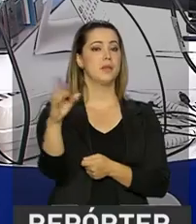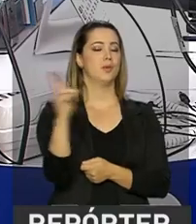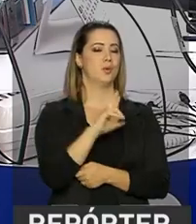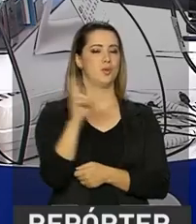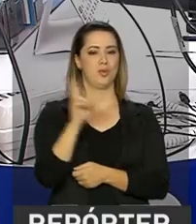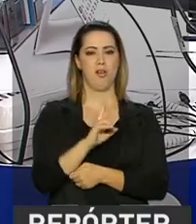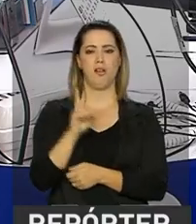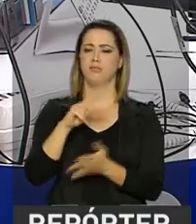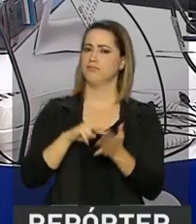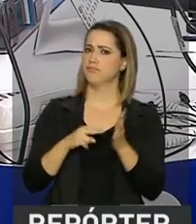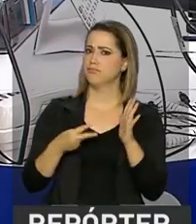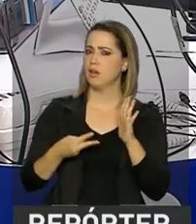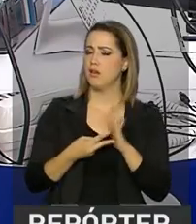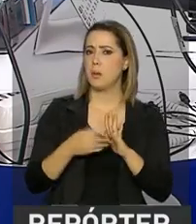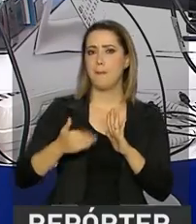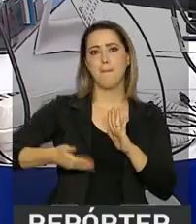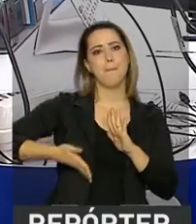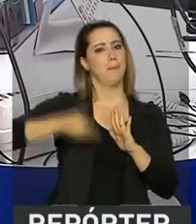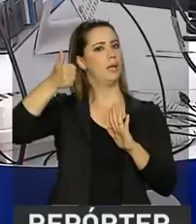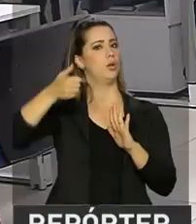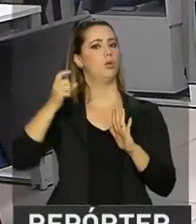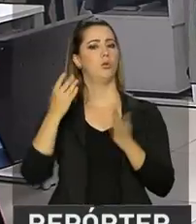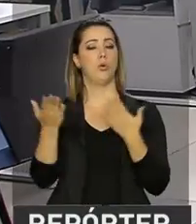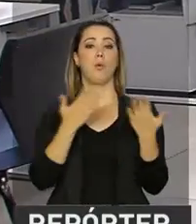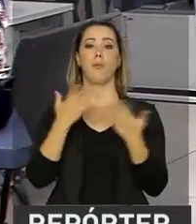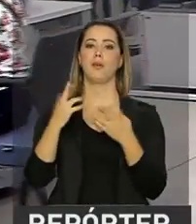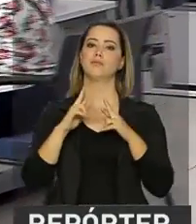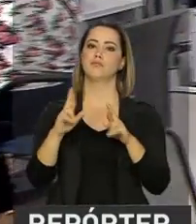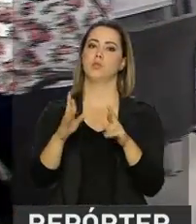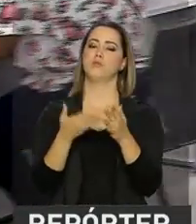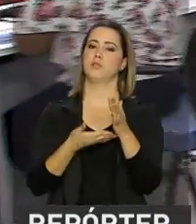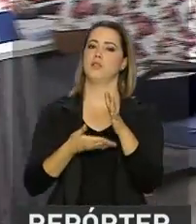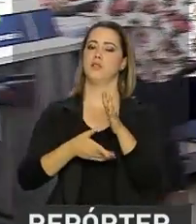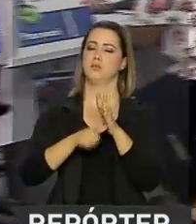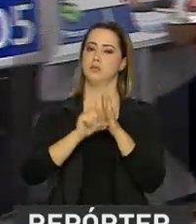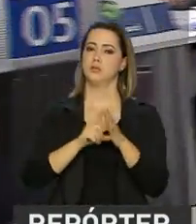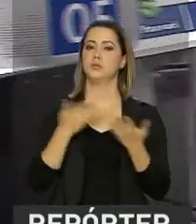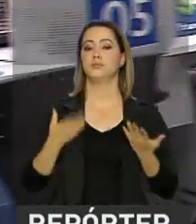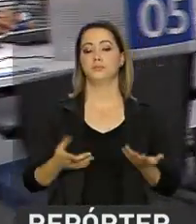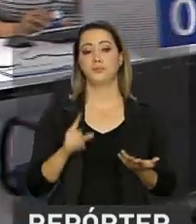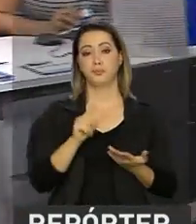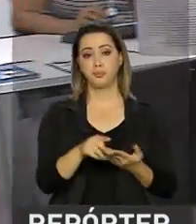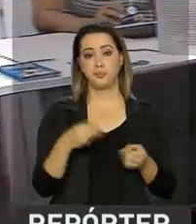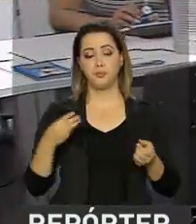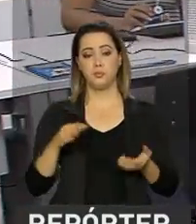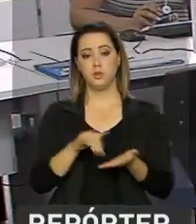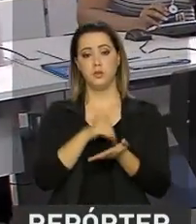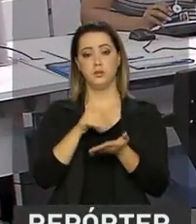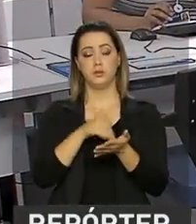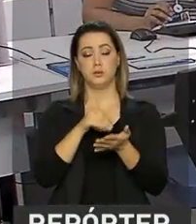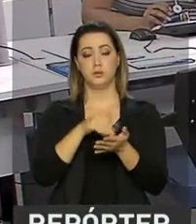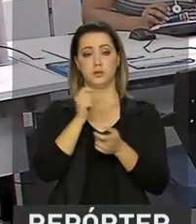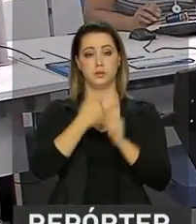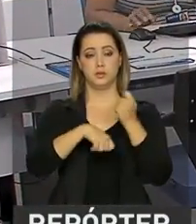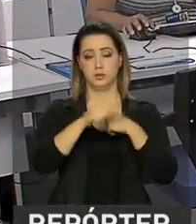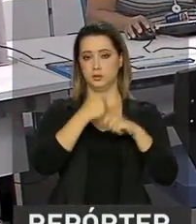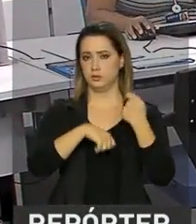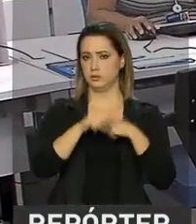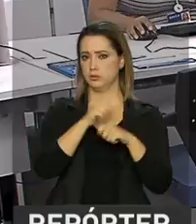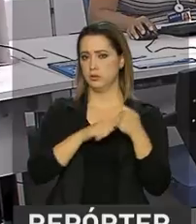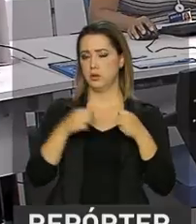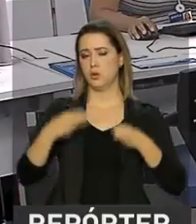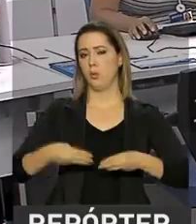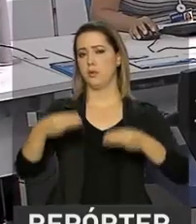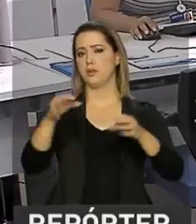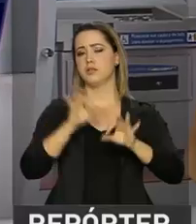um resultado acima do esperado pelo governo. A expectativa inicial, de acordo com a Secretaria de Planejamento e Assuntos Econômicos do